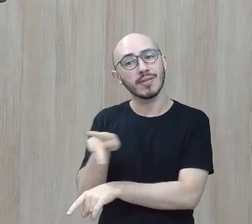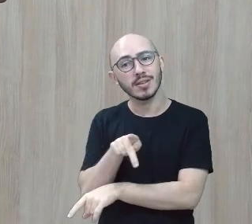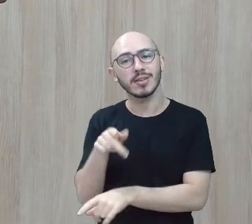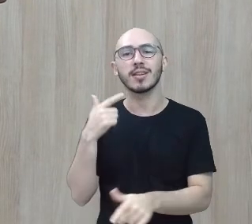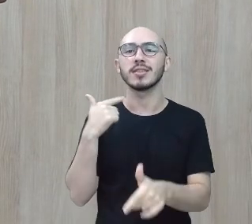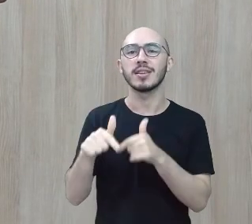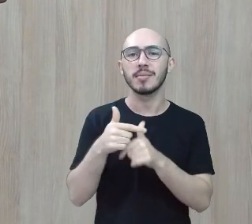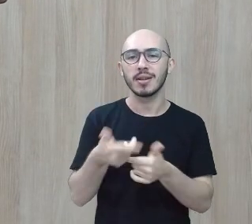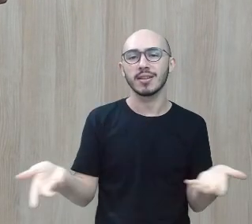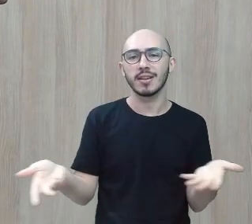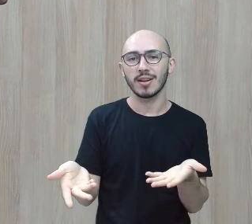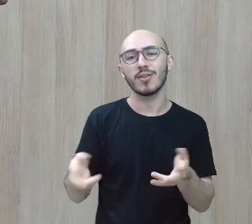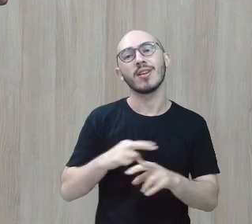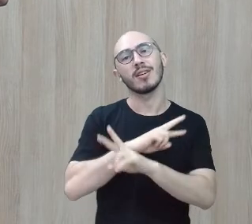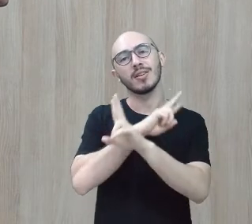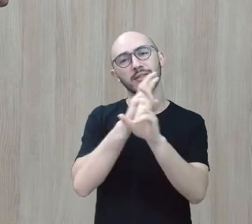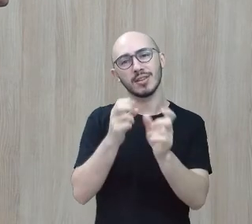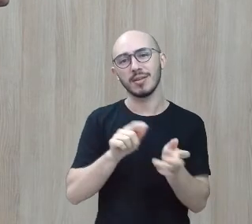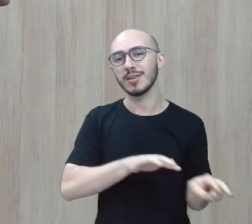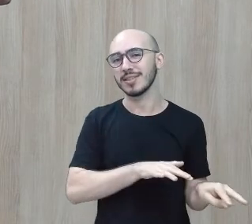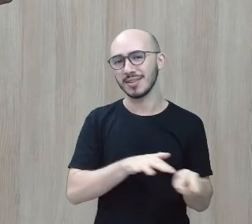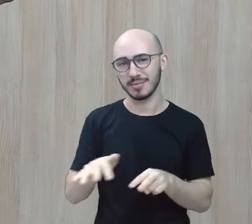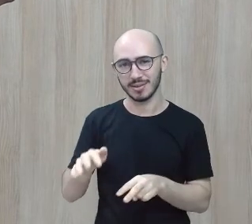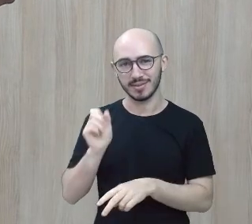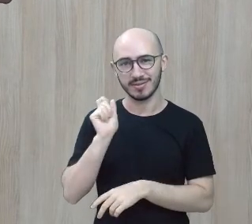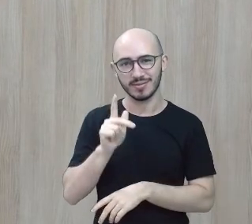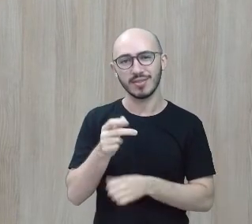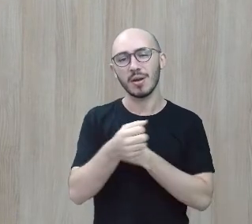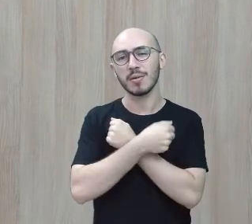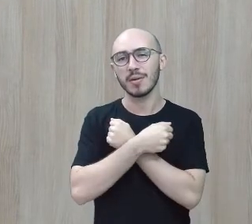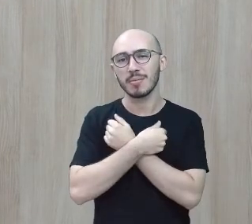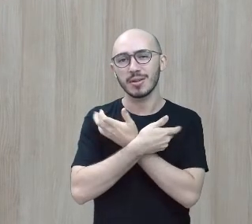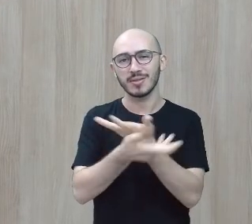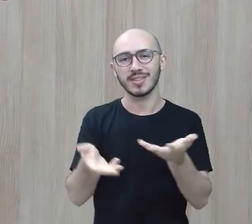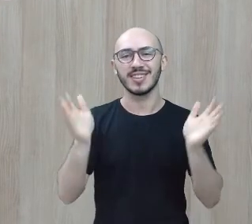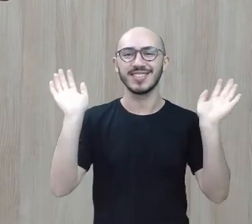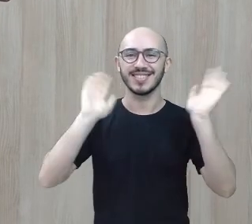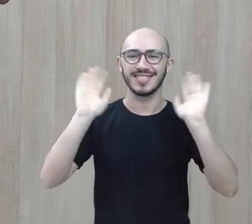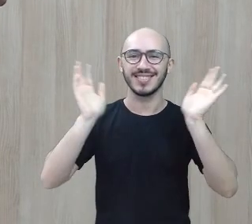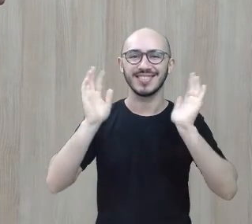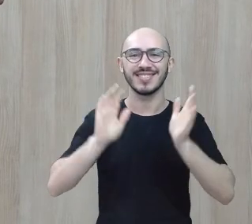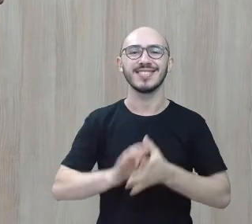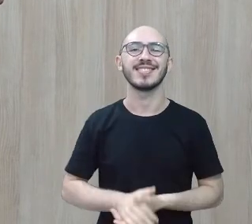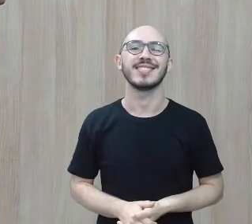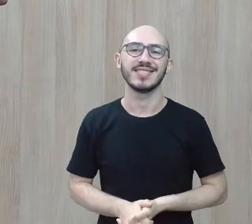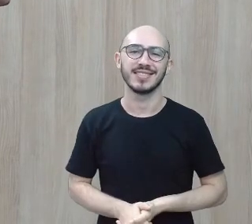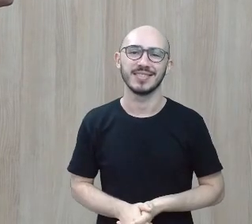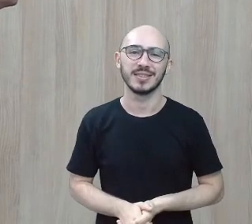trabalhando neste conteúdo nesta semana. Um abração, pessoal, até a próxima.